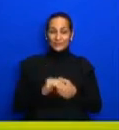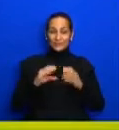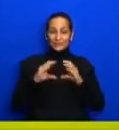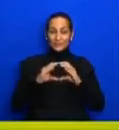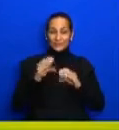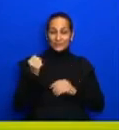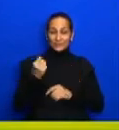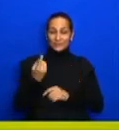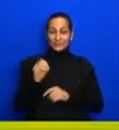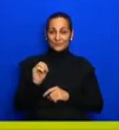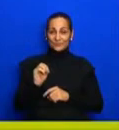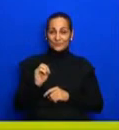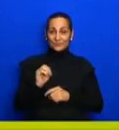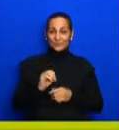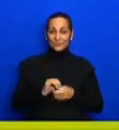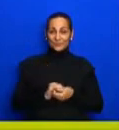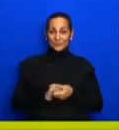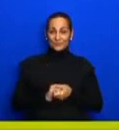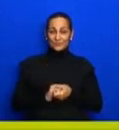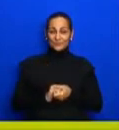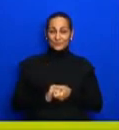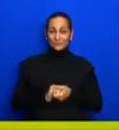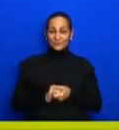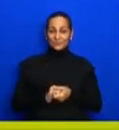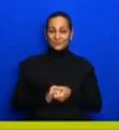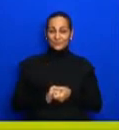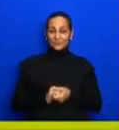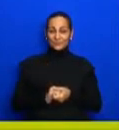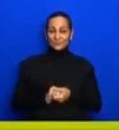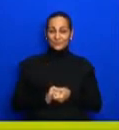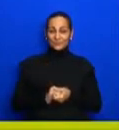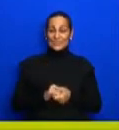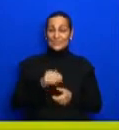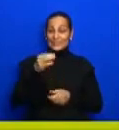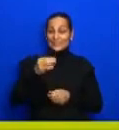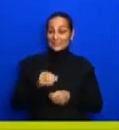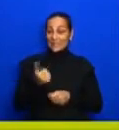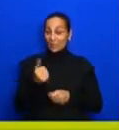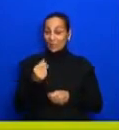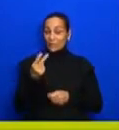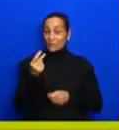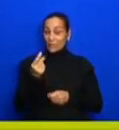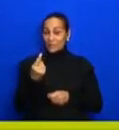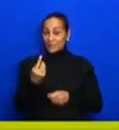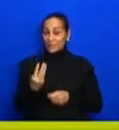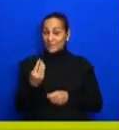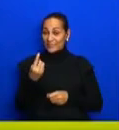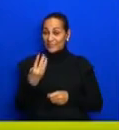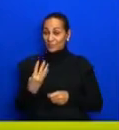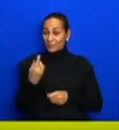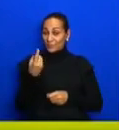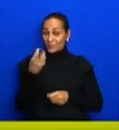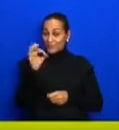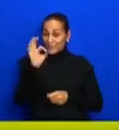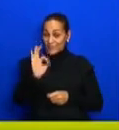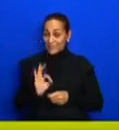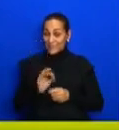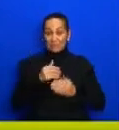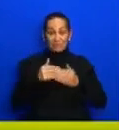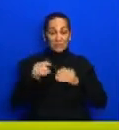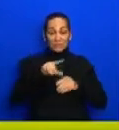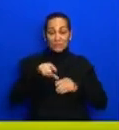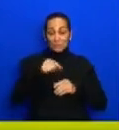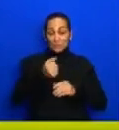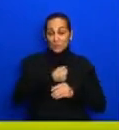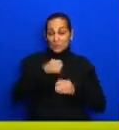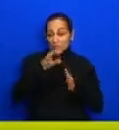Bola branca, número 10. Branca, 10. Acertando 11, 12, 13, 14 ou 15 números,